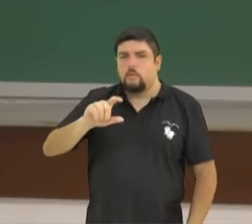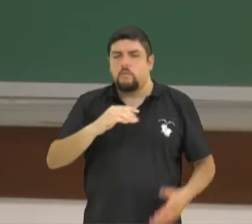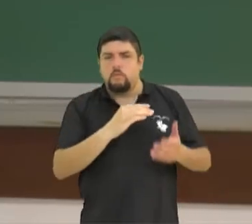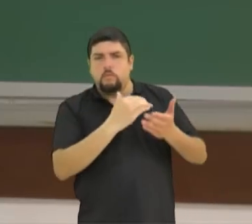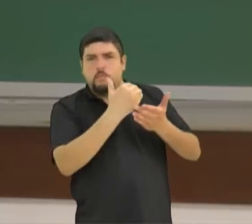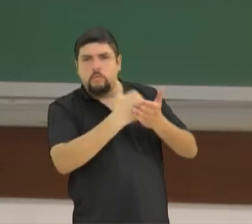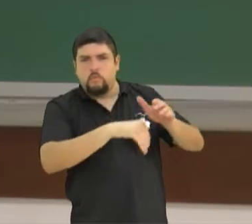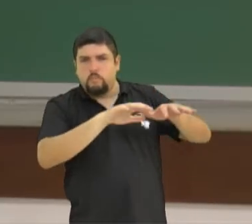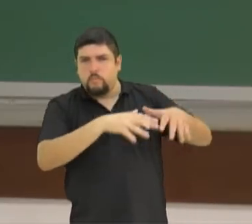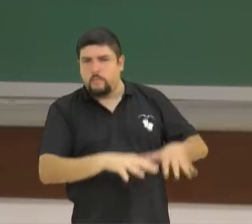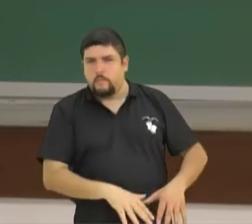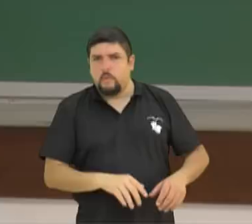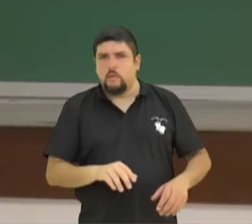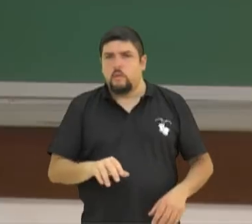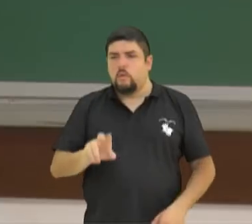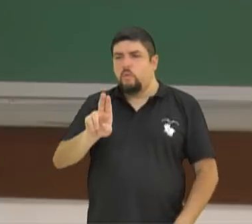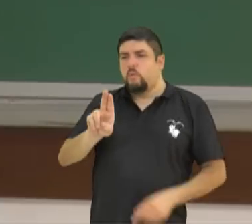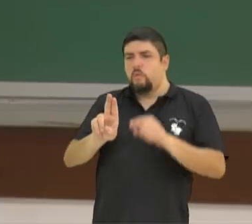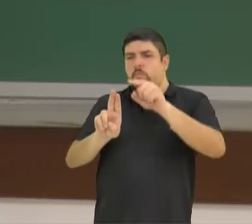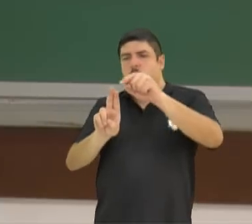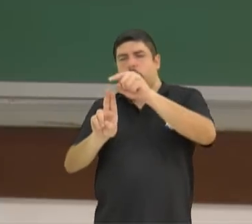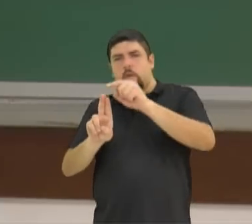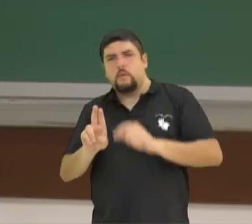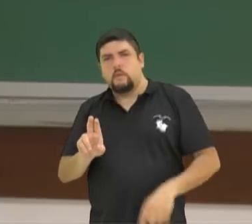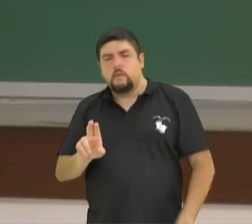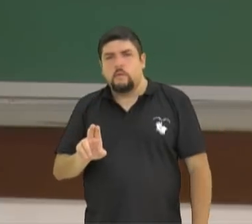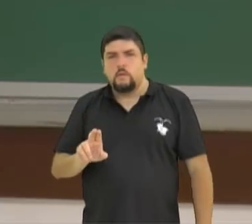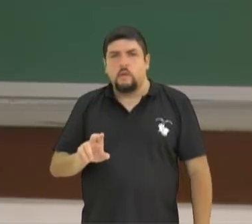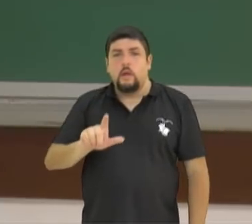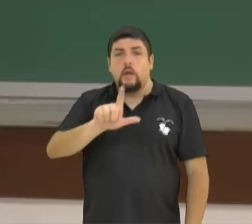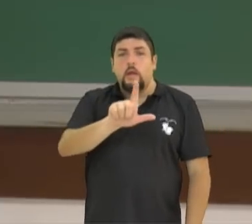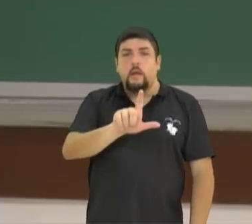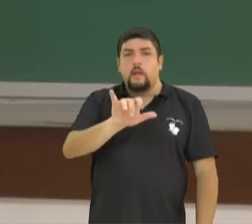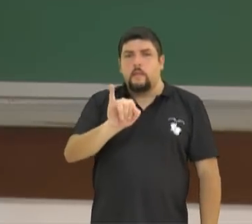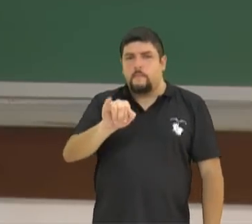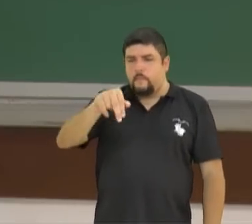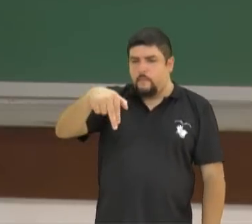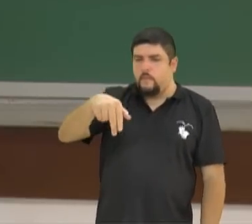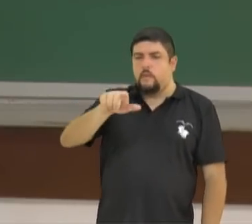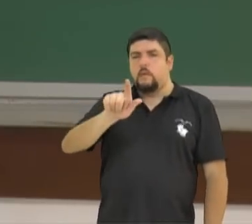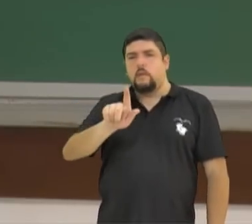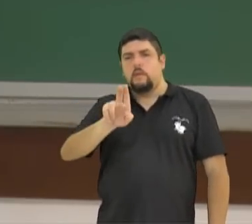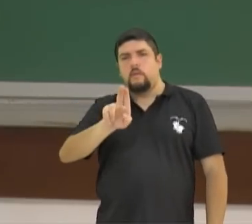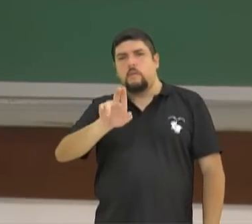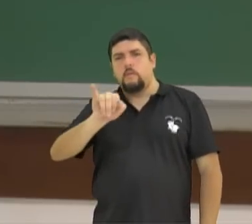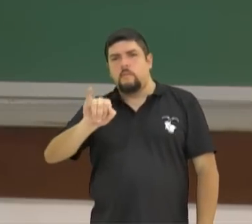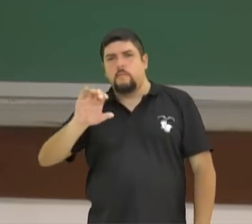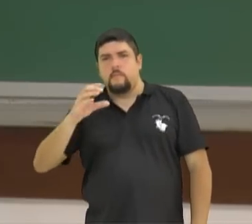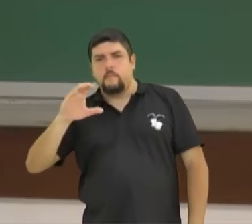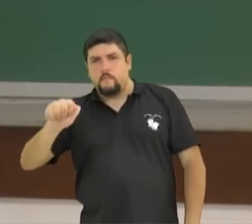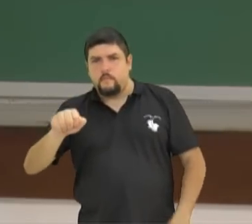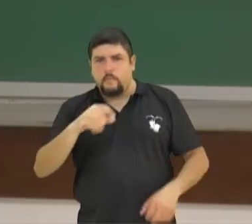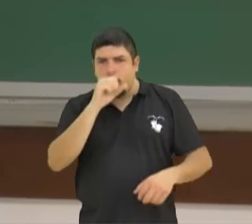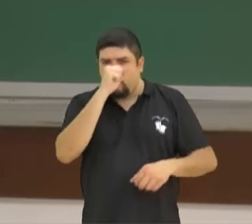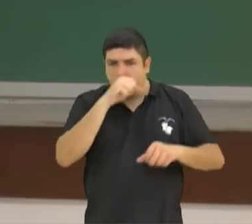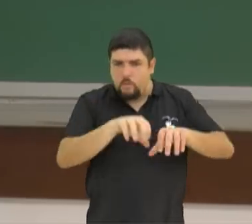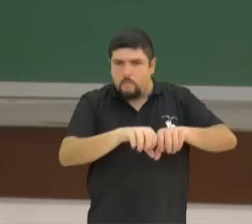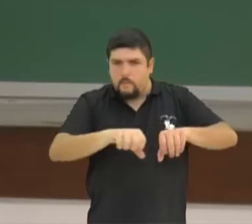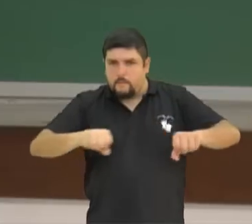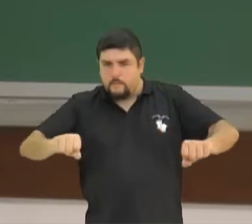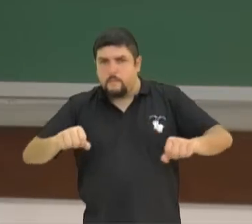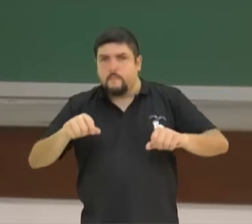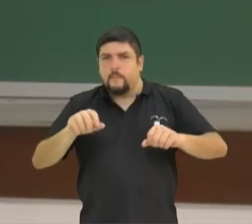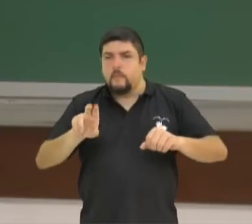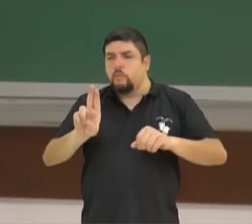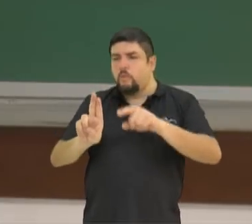antes da reforma, se usava o trema, que eram 2 pinguinhos em cima do U. Com a nova reforma, caiu. Já faz bastante tempo que não se utiliza mais o trema na